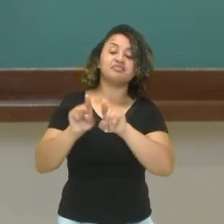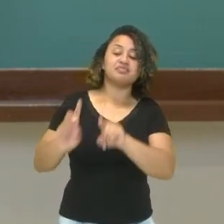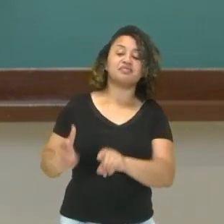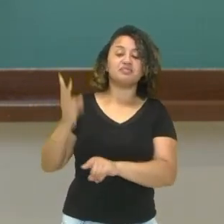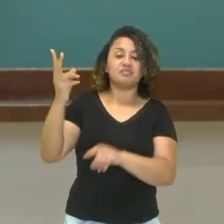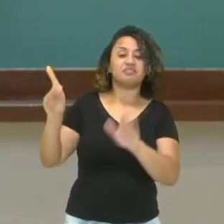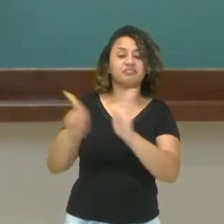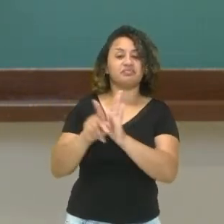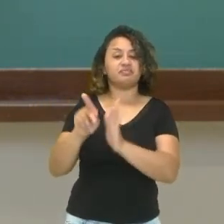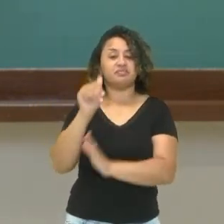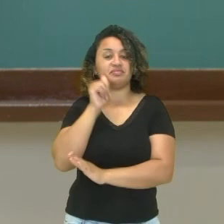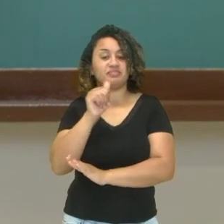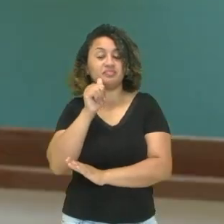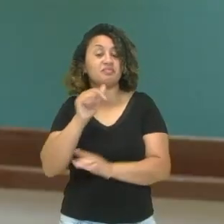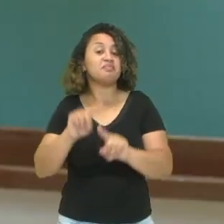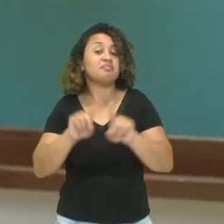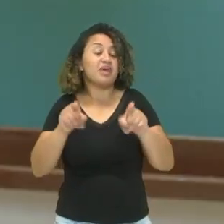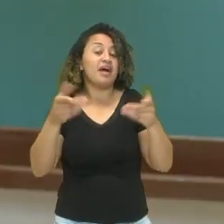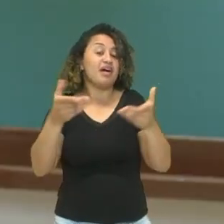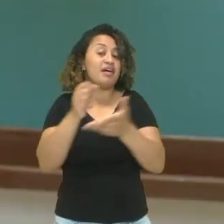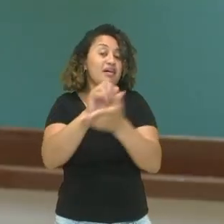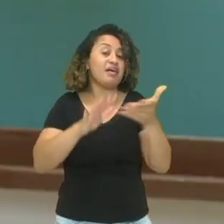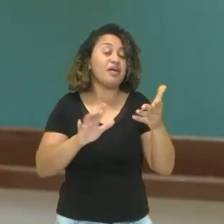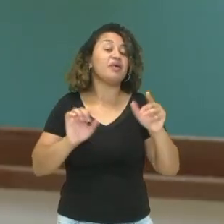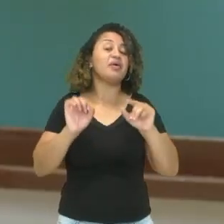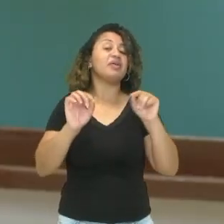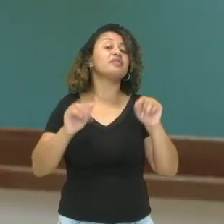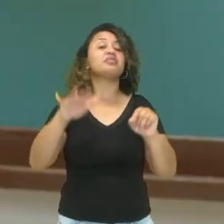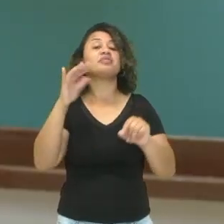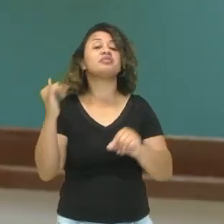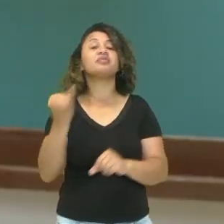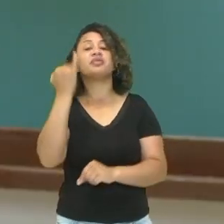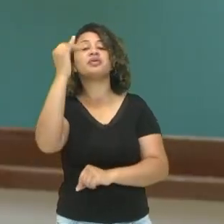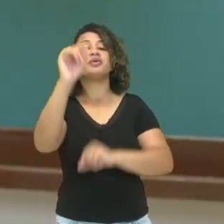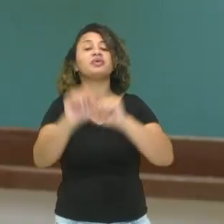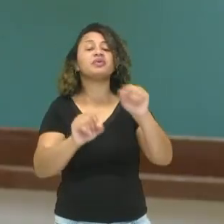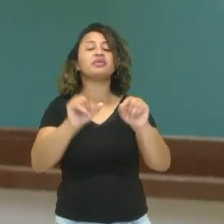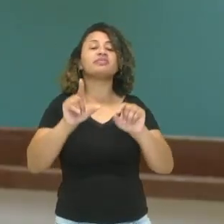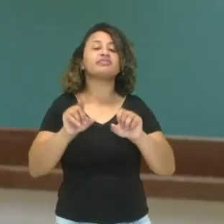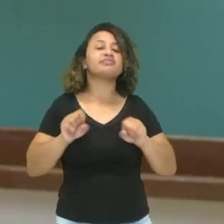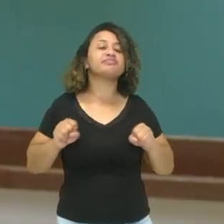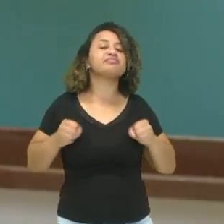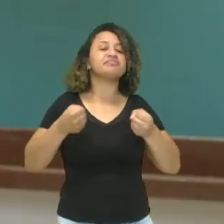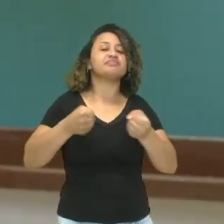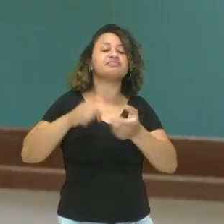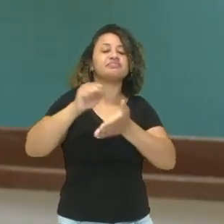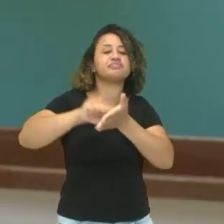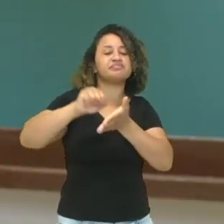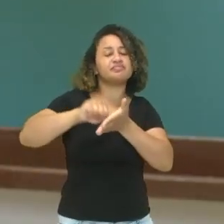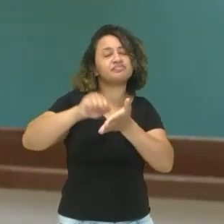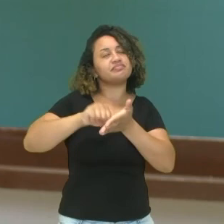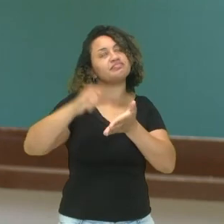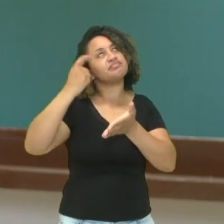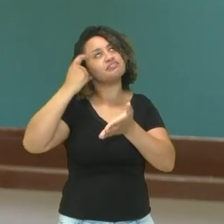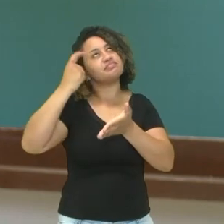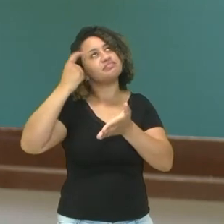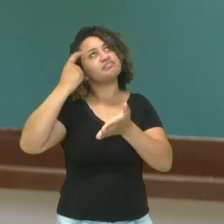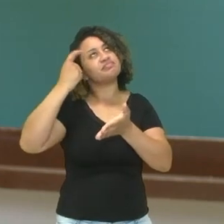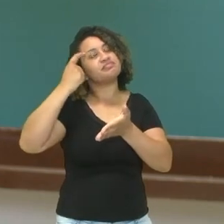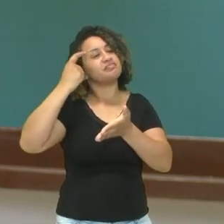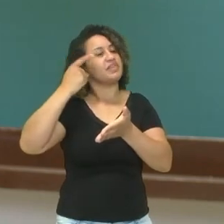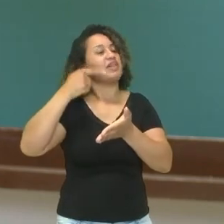das mulheres. Mas aqui nessa atividade, o mais importante foi o teu esforço em parar para pensar, não que a